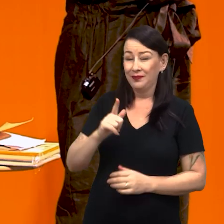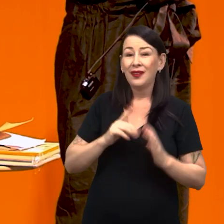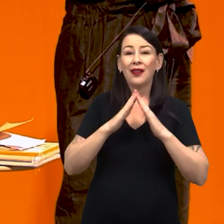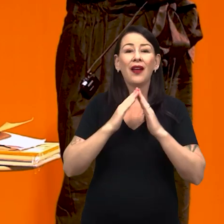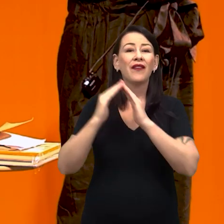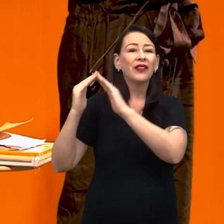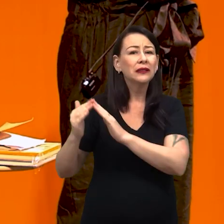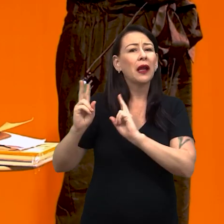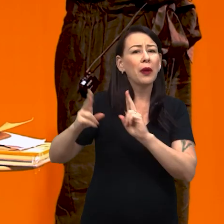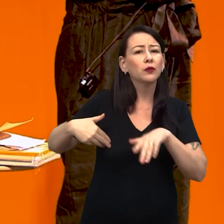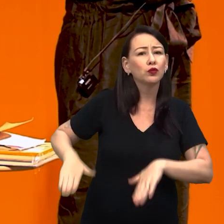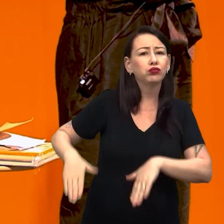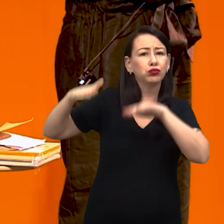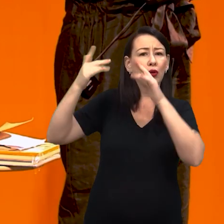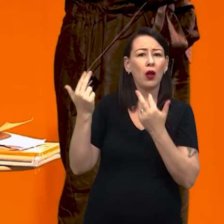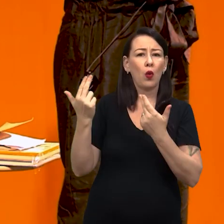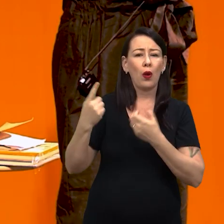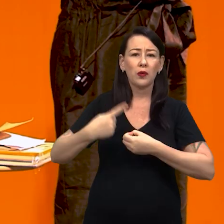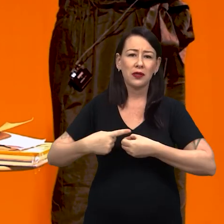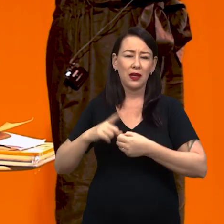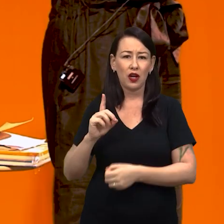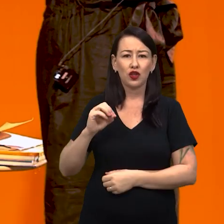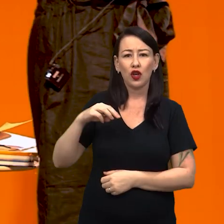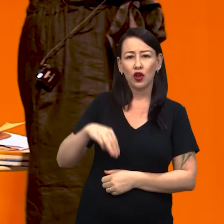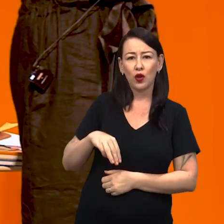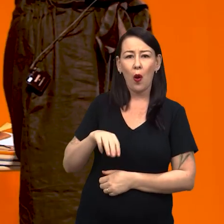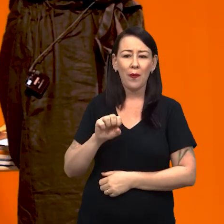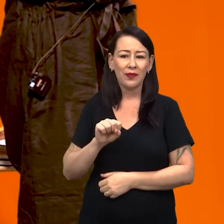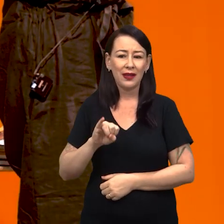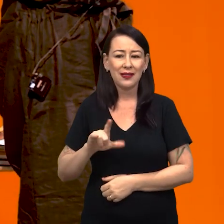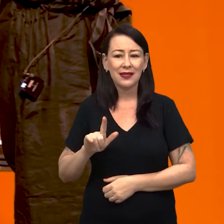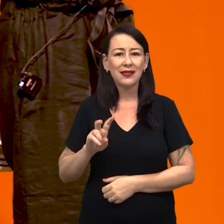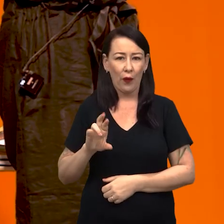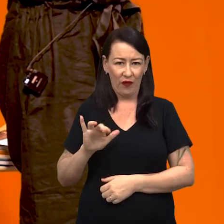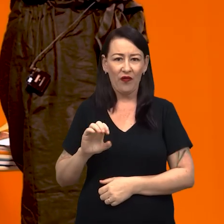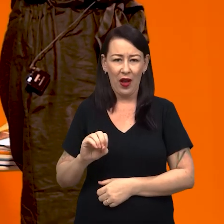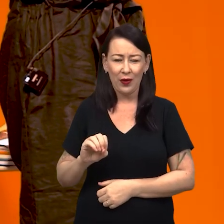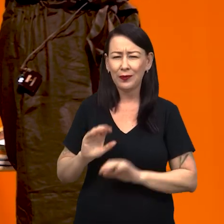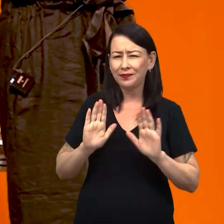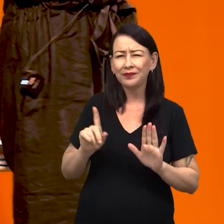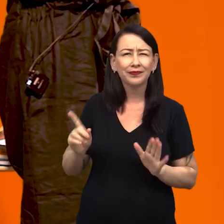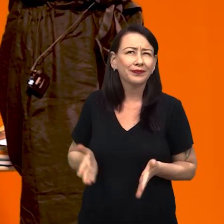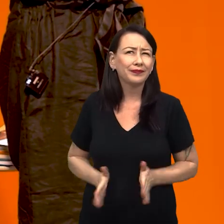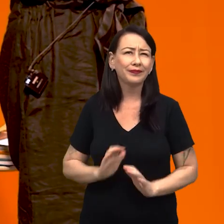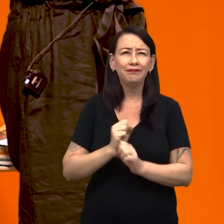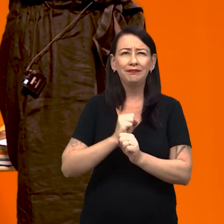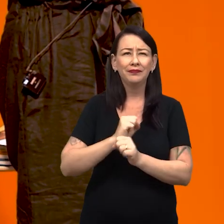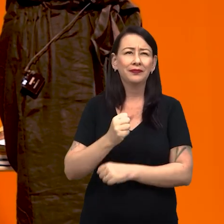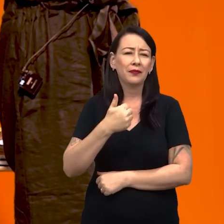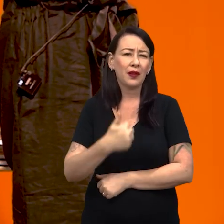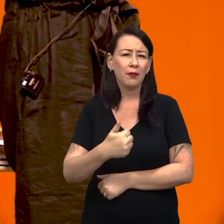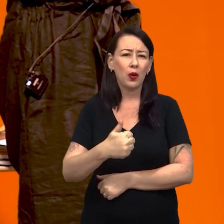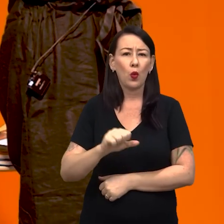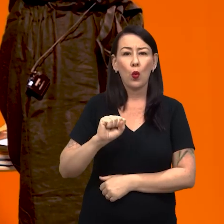vizinha que foi conterrânea dela de Dom Silvério. E Dona Mariazinha, imagine que nasceu em